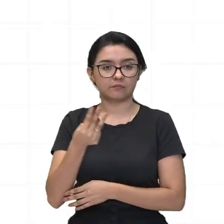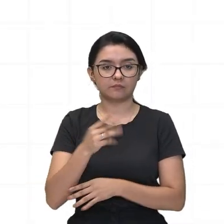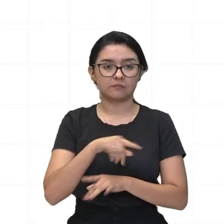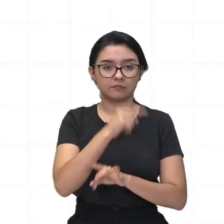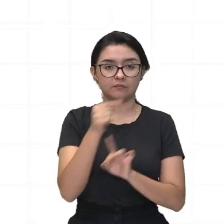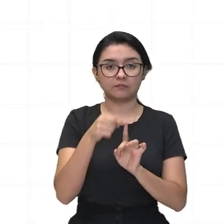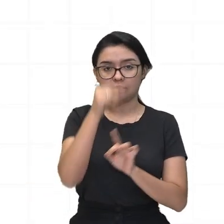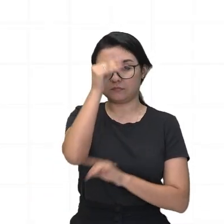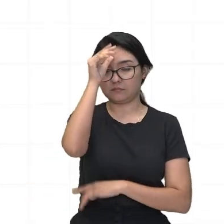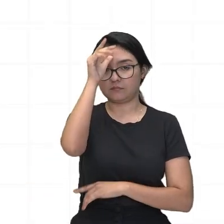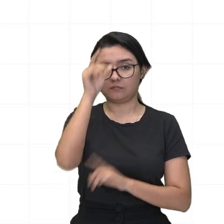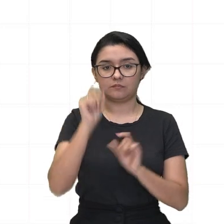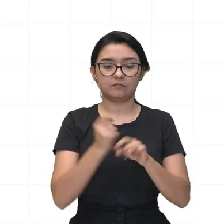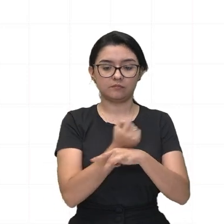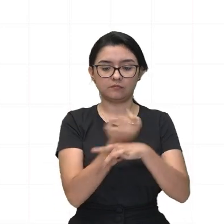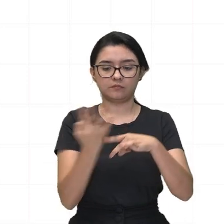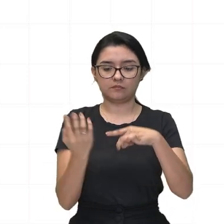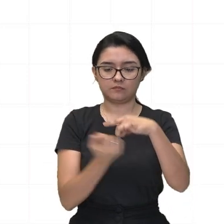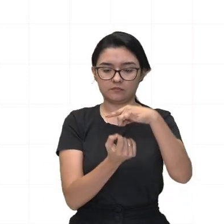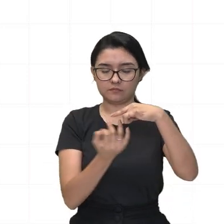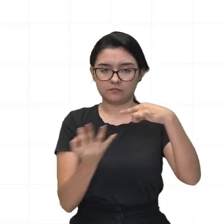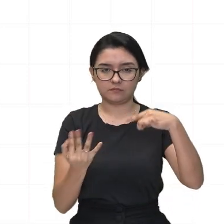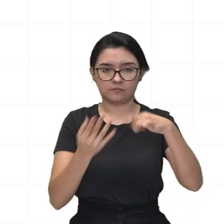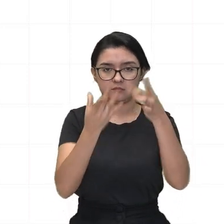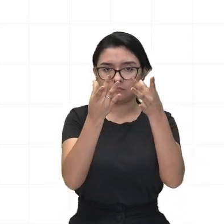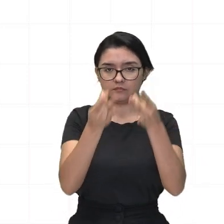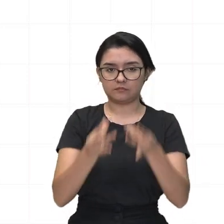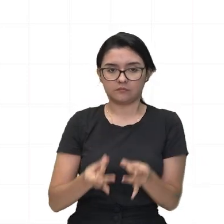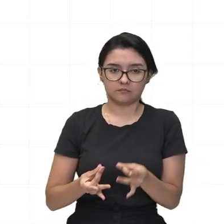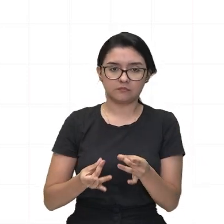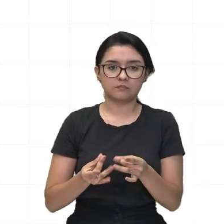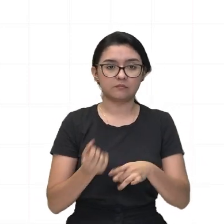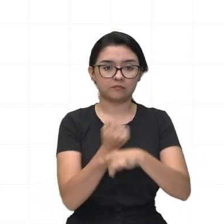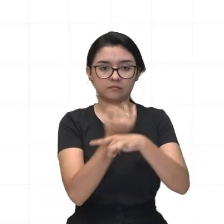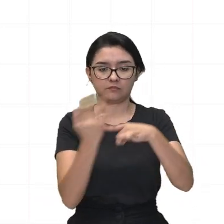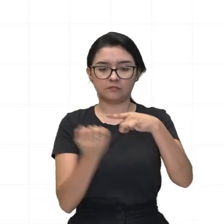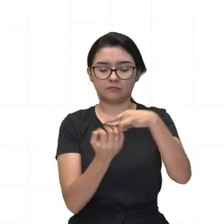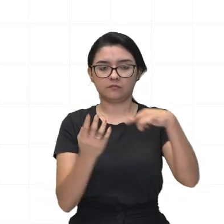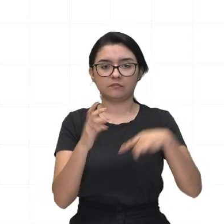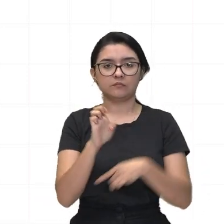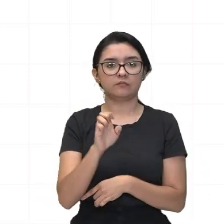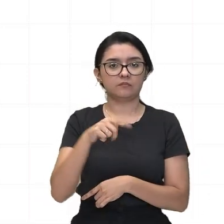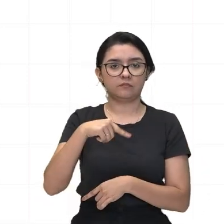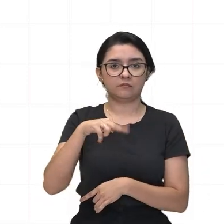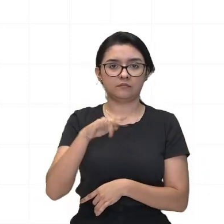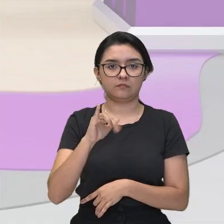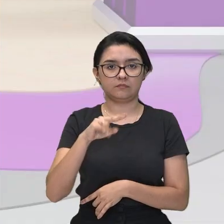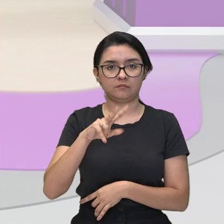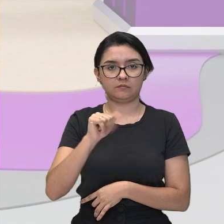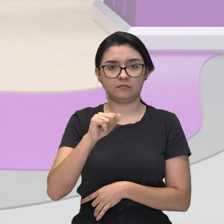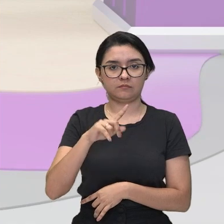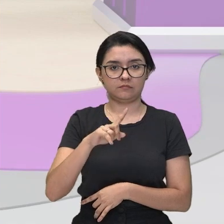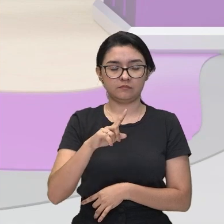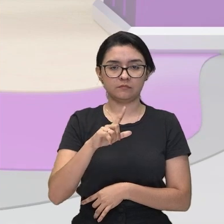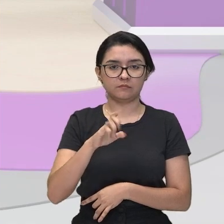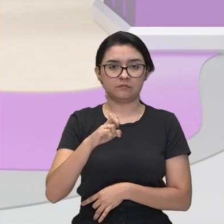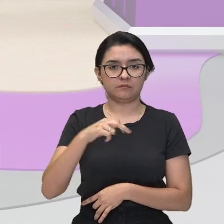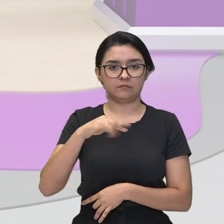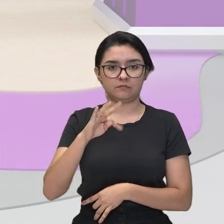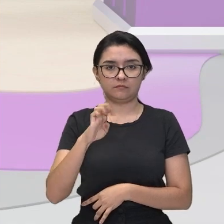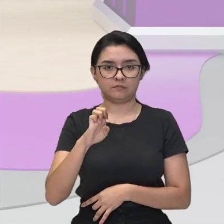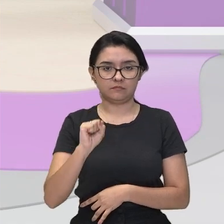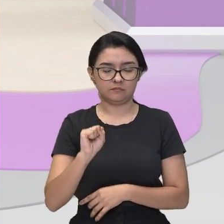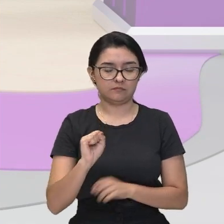33 traz como objeto de conhecimento frações, detalhamento, frações equivalentes. Todo mundo